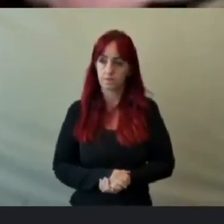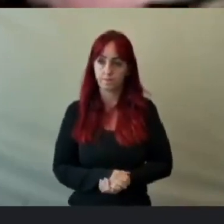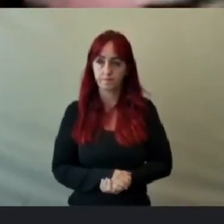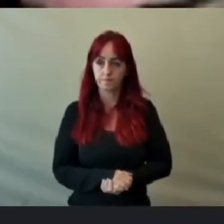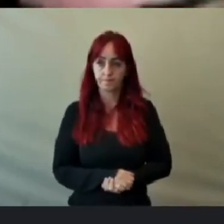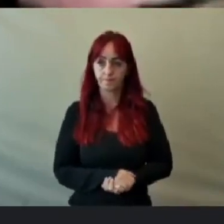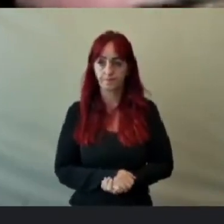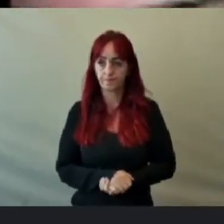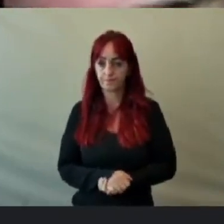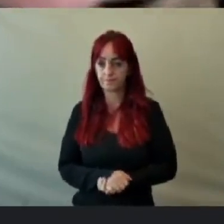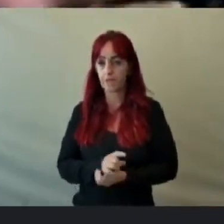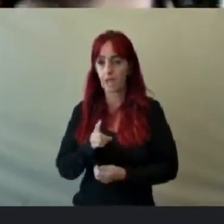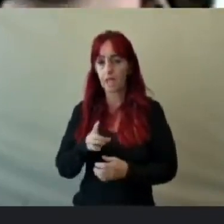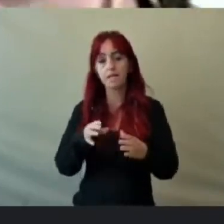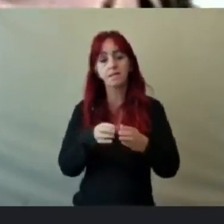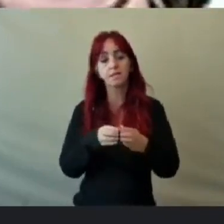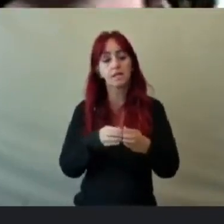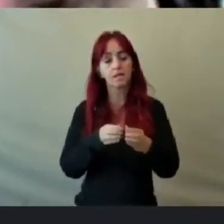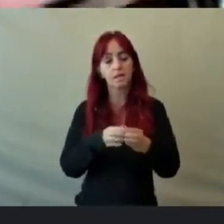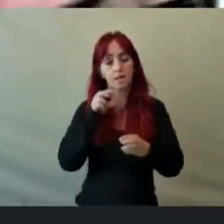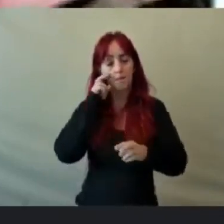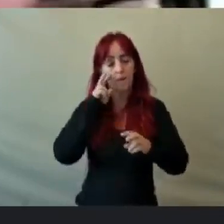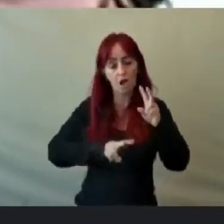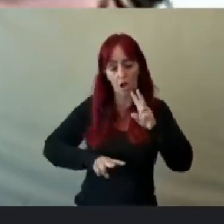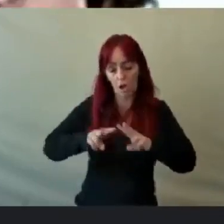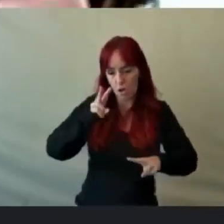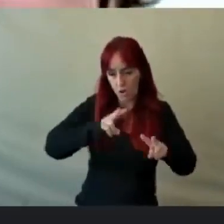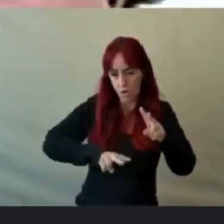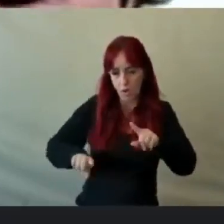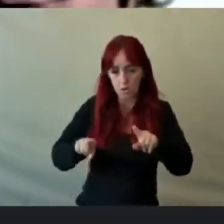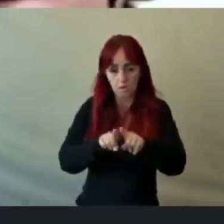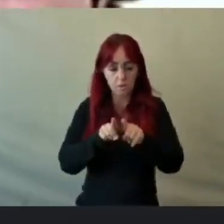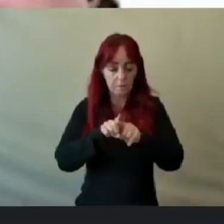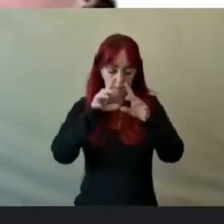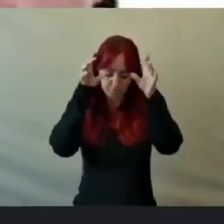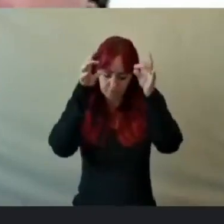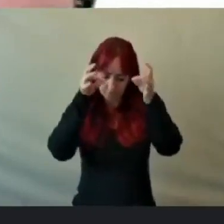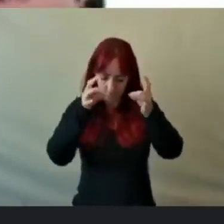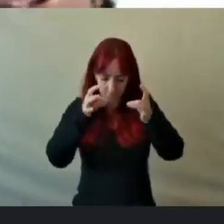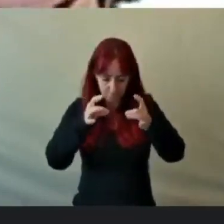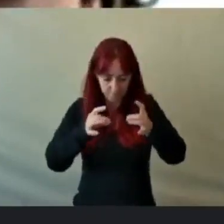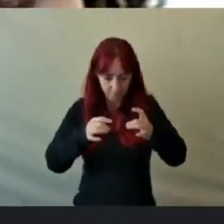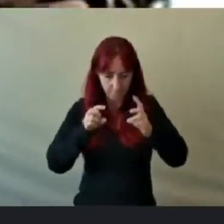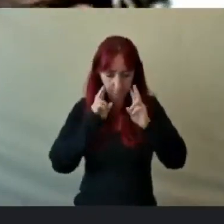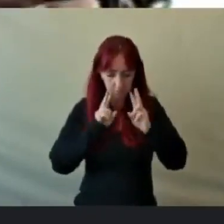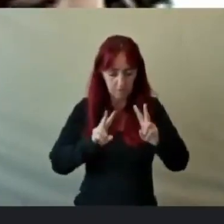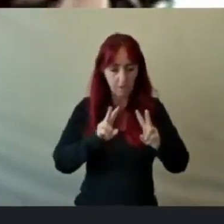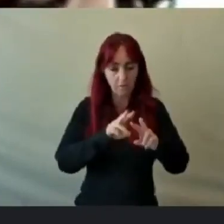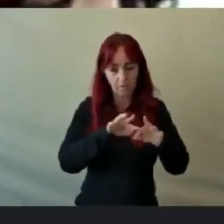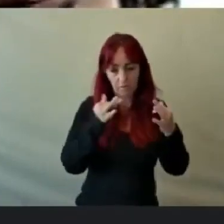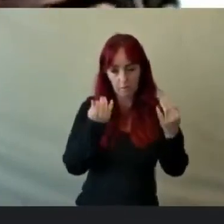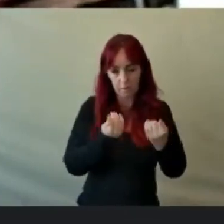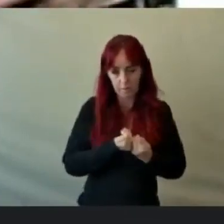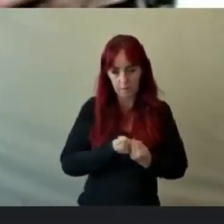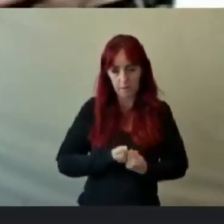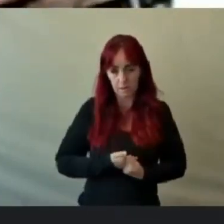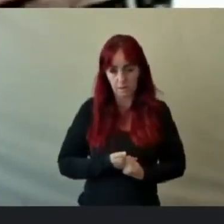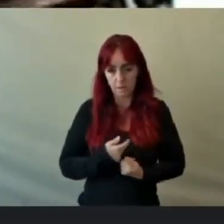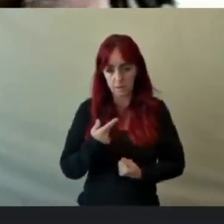olham mais né também detalhadamente para essas famílias então o cuidador fica com atenção direcionada